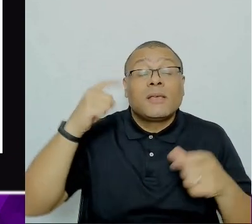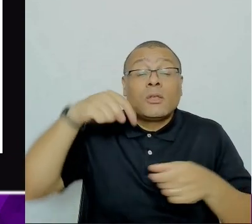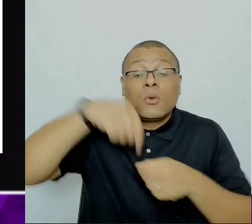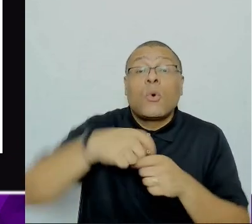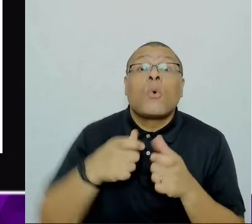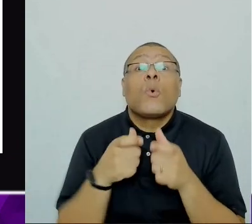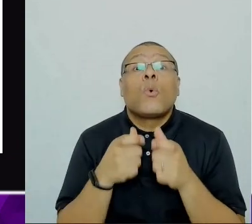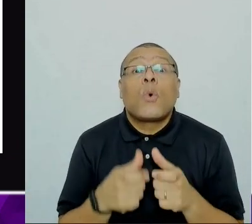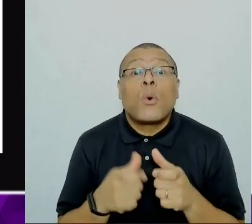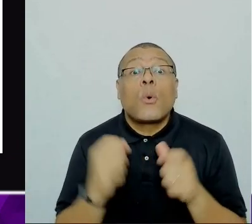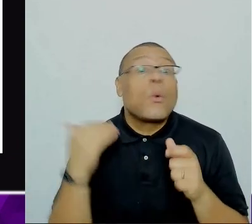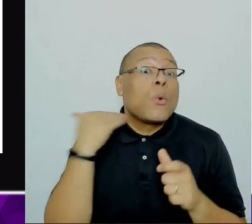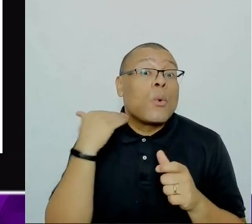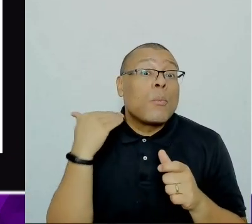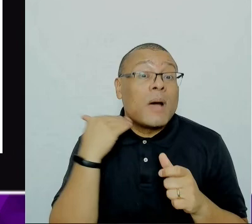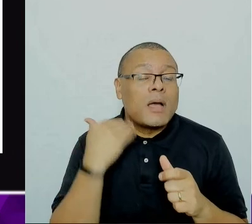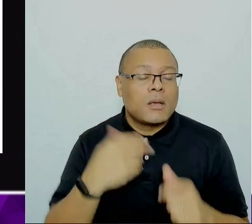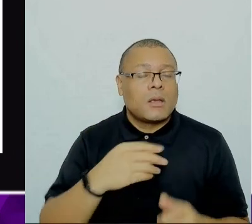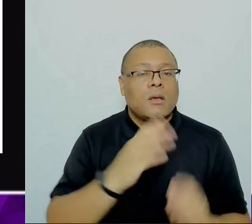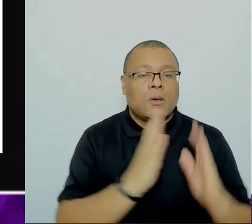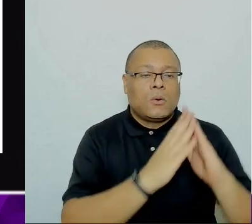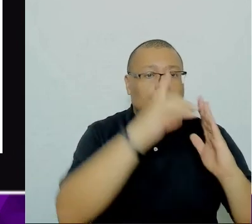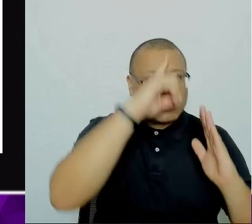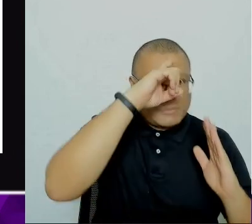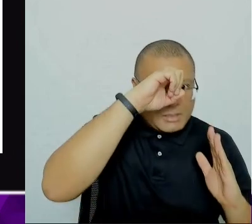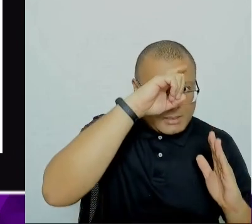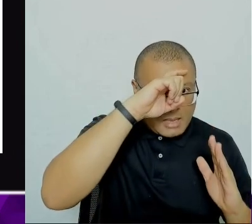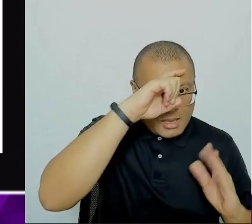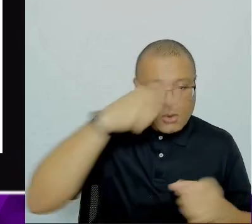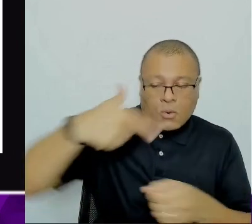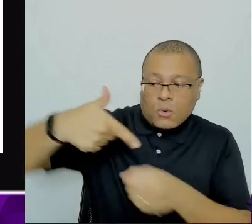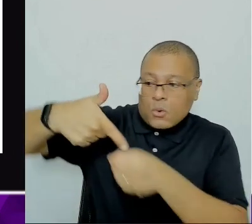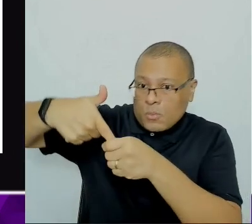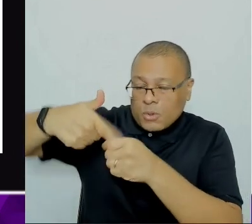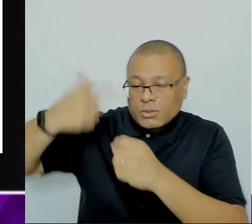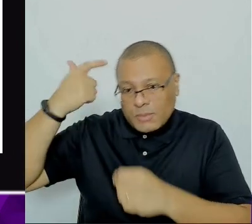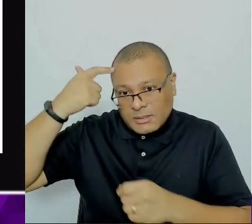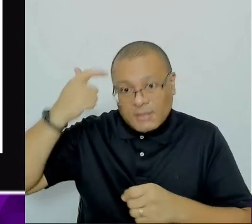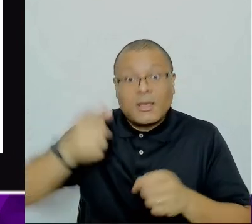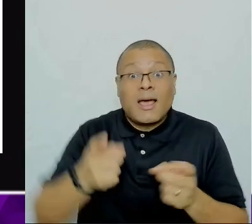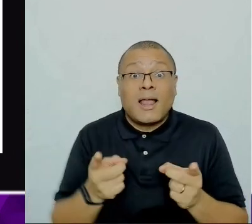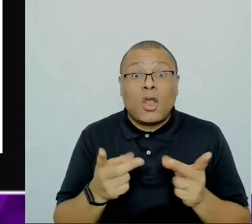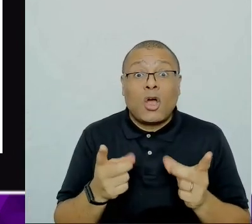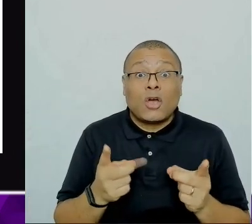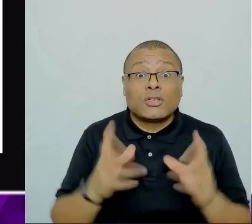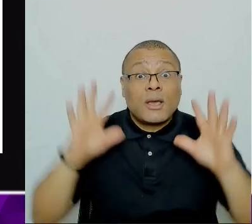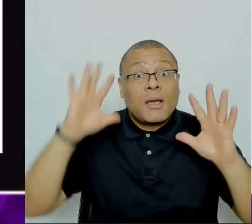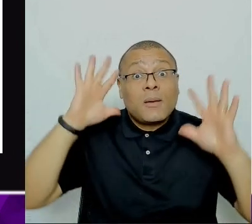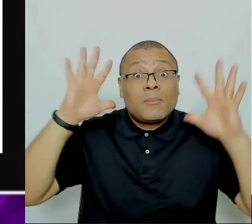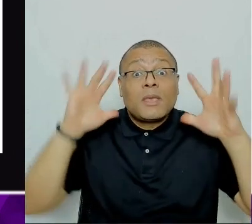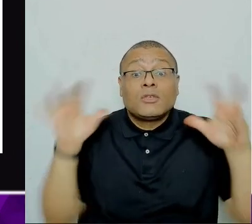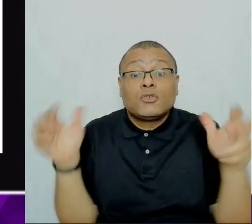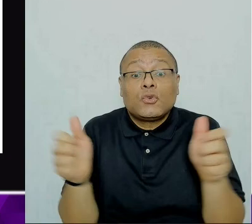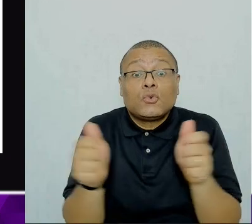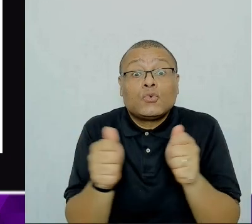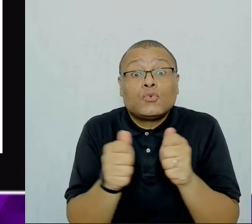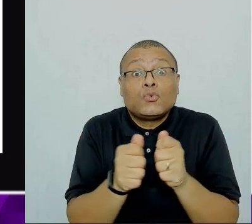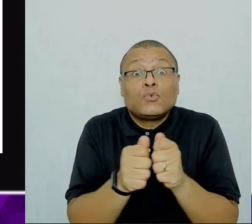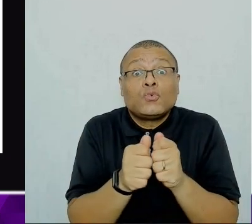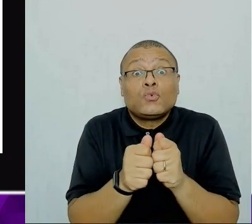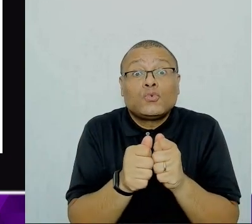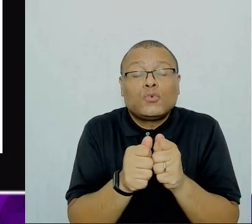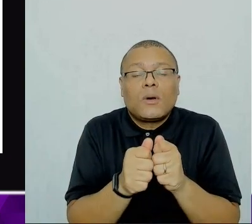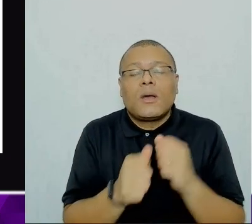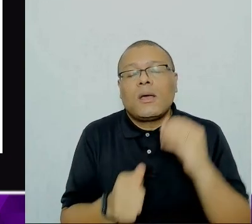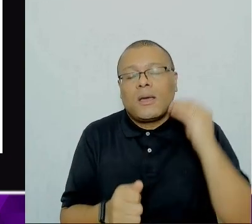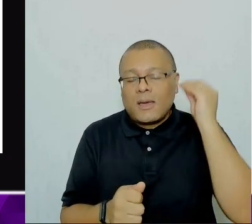banco pensando ali, o hospital pensando, o posto pensando, o varejo pensando. Pensem isso como um todo. É sim a experiência do